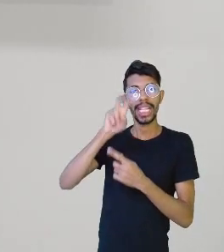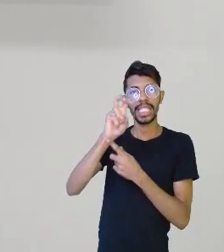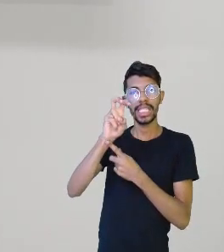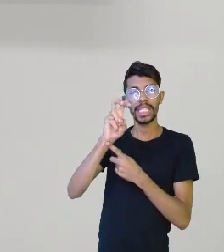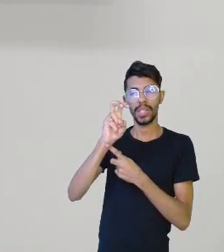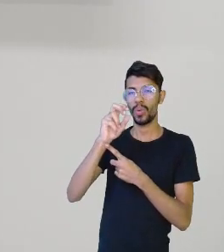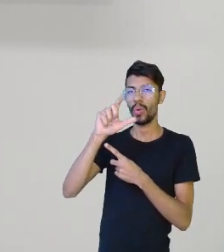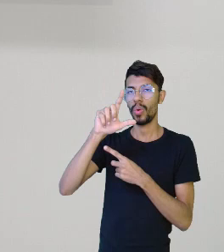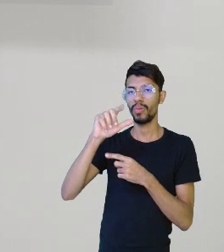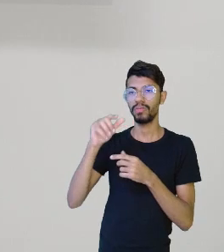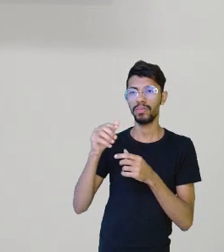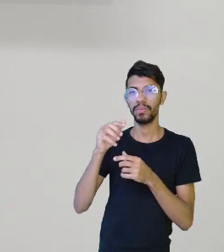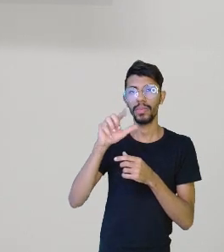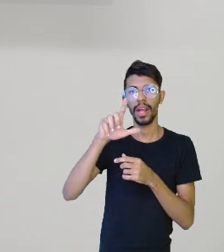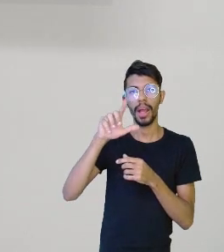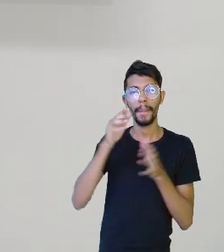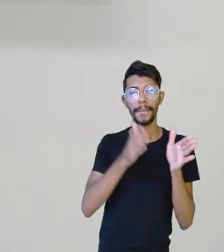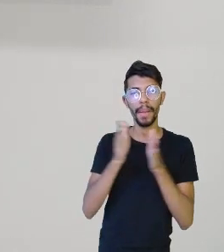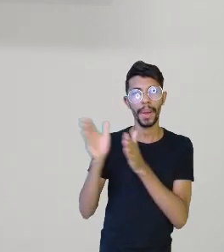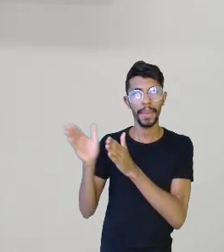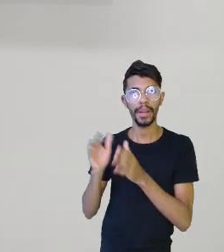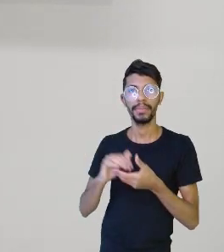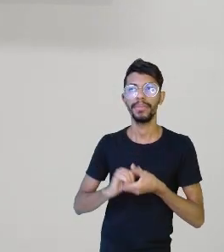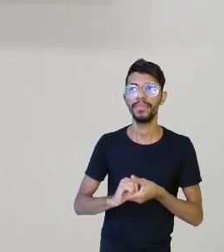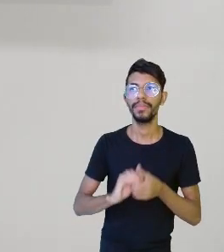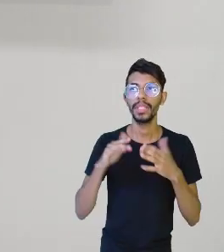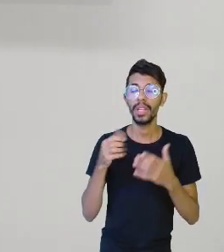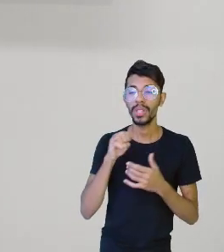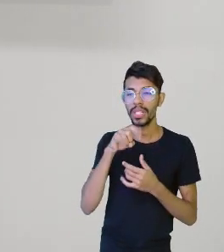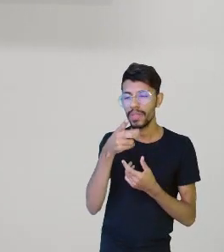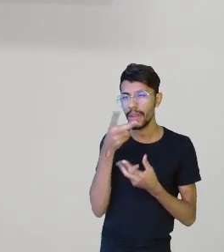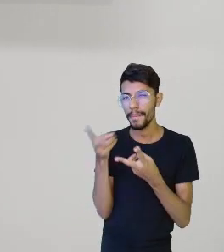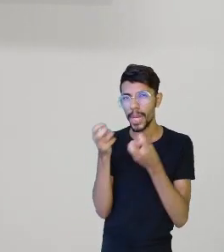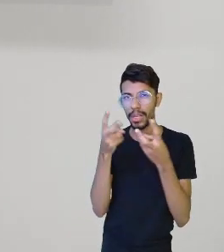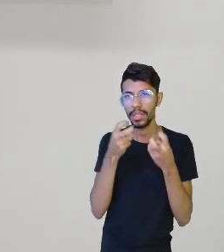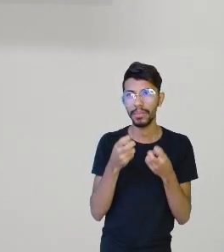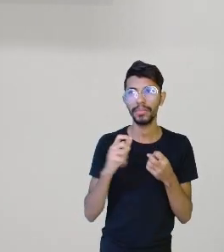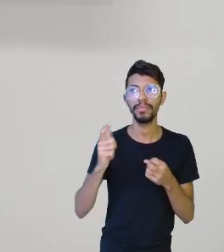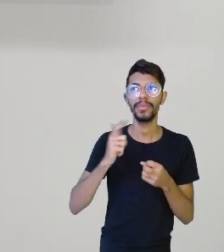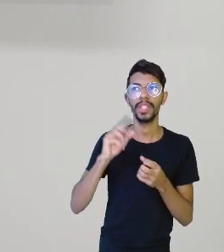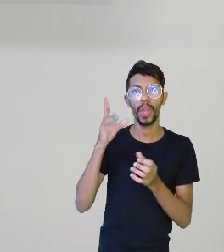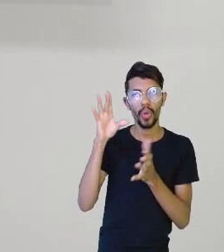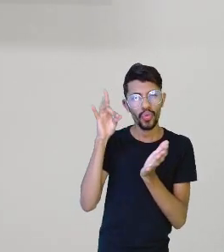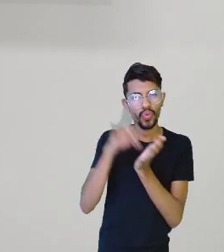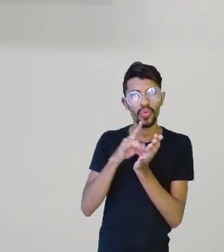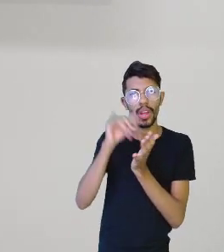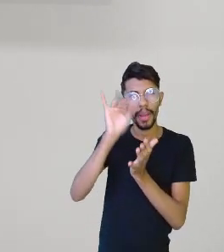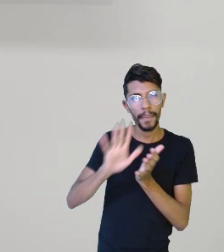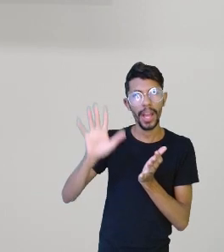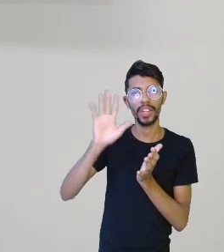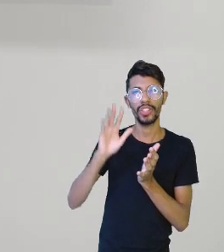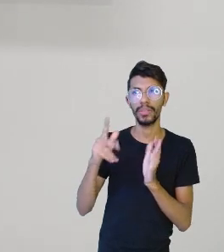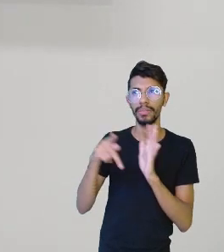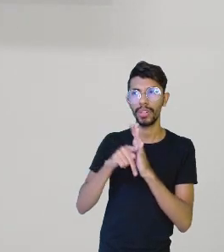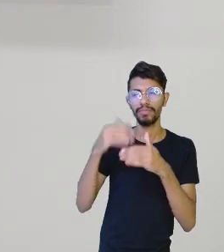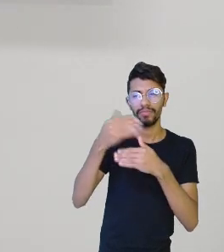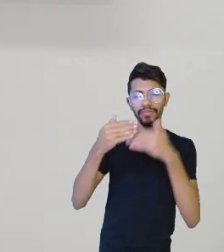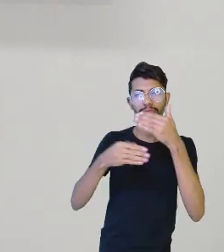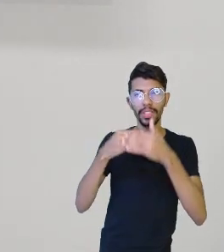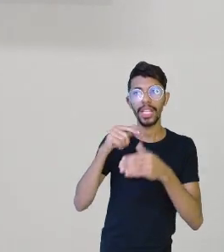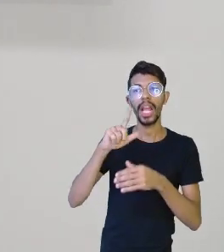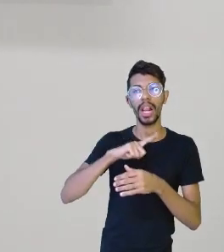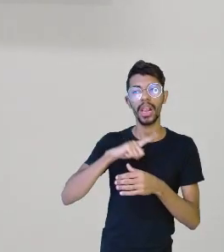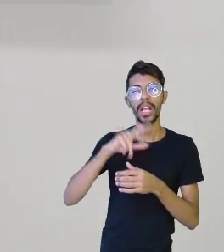observar o desenho do Forte das Cinco Pontas original, ele tem 5 lados.